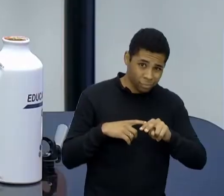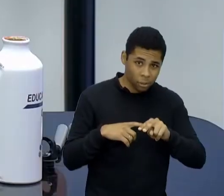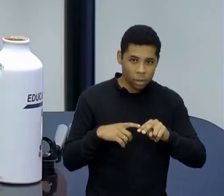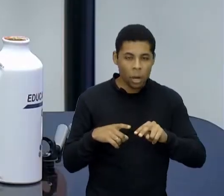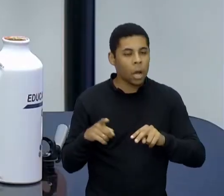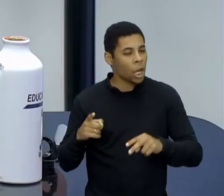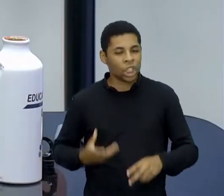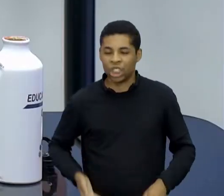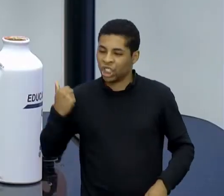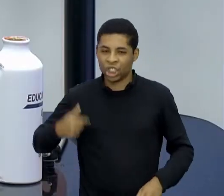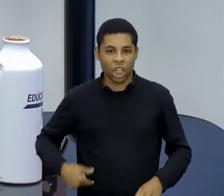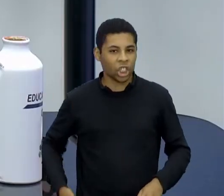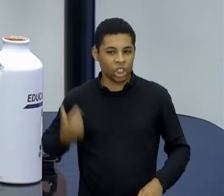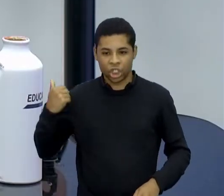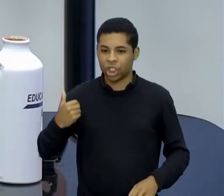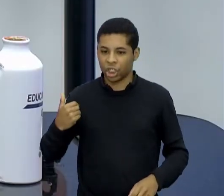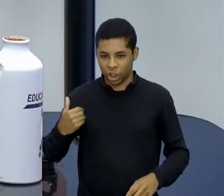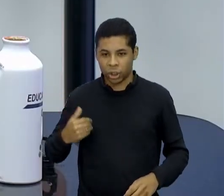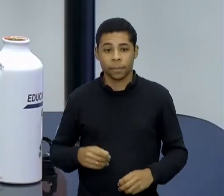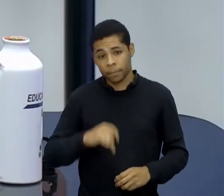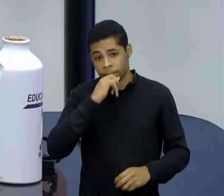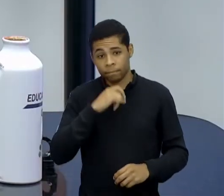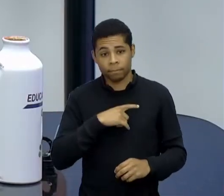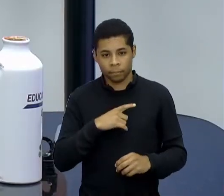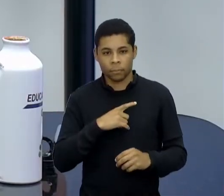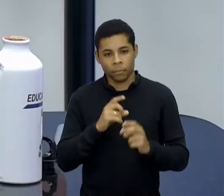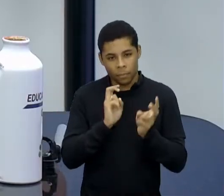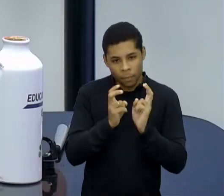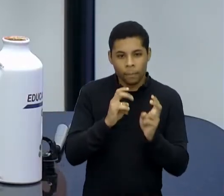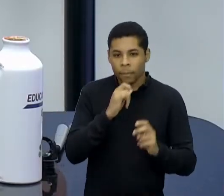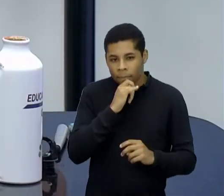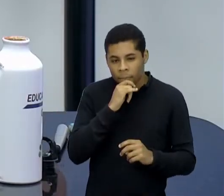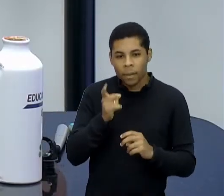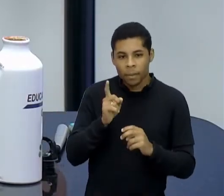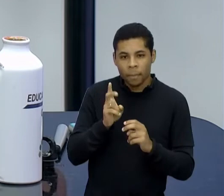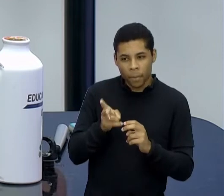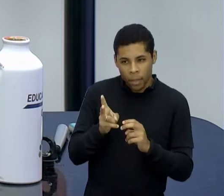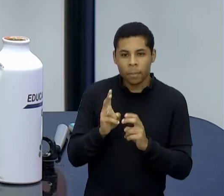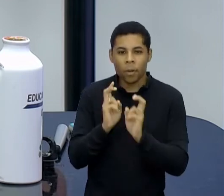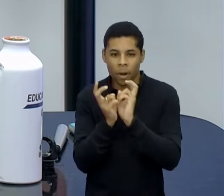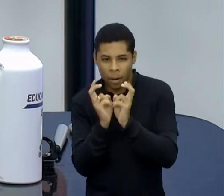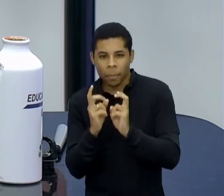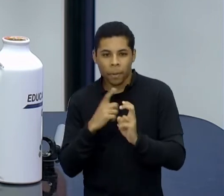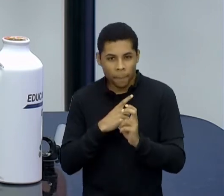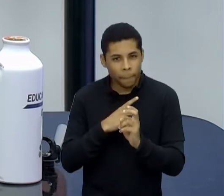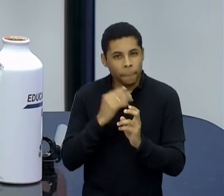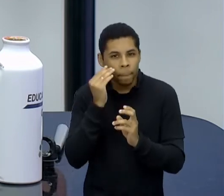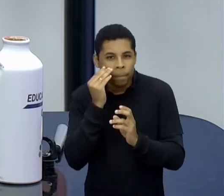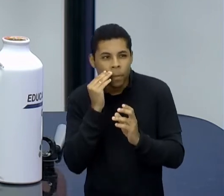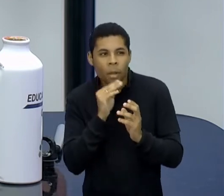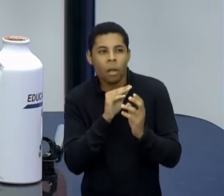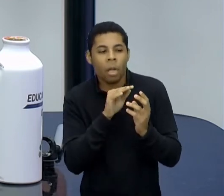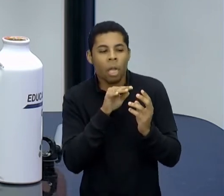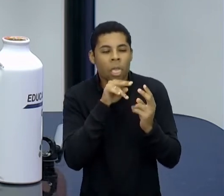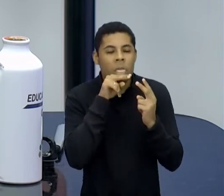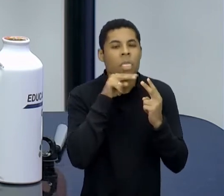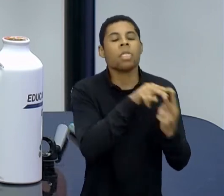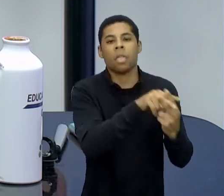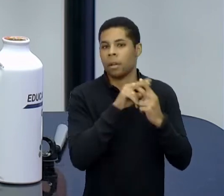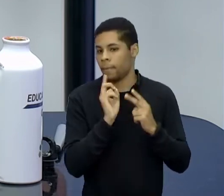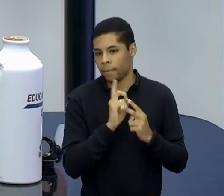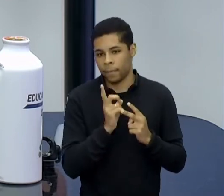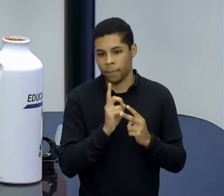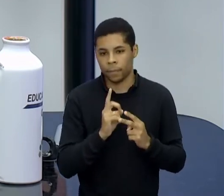estiver, ao menos que você esteja numa competição, que daí é algo que a capoeira está fugindo um pouco dessa esportivização, tá? Para